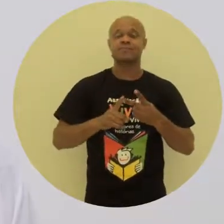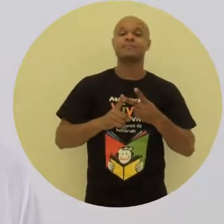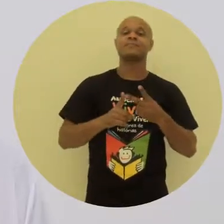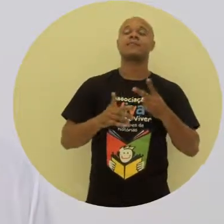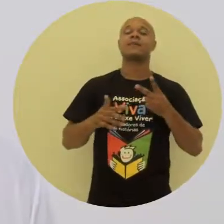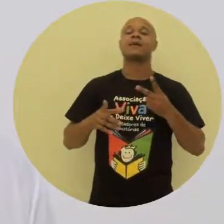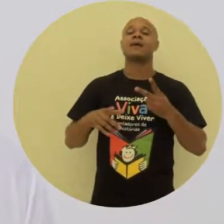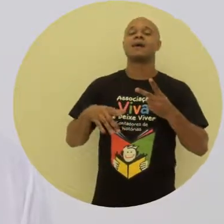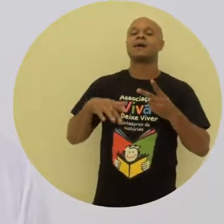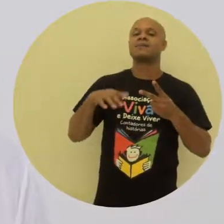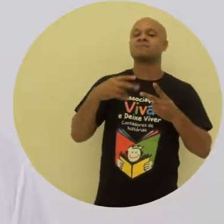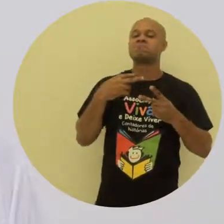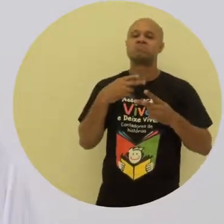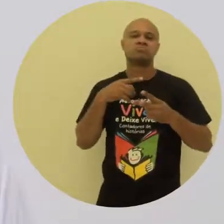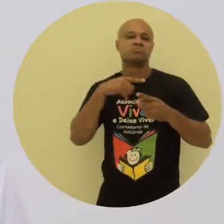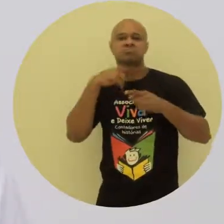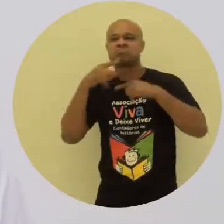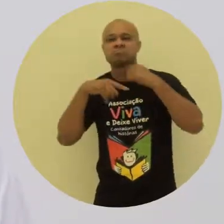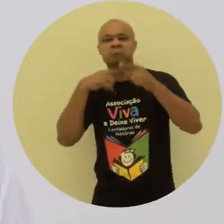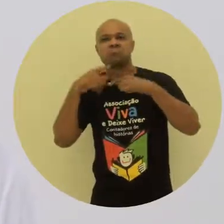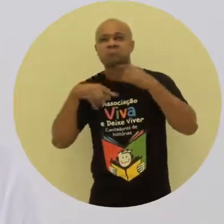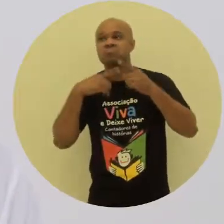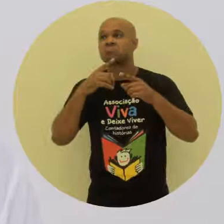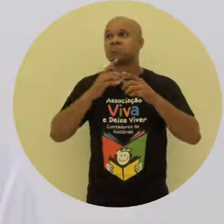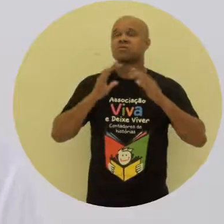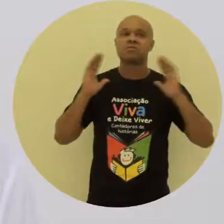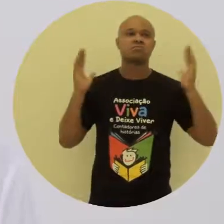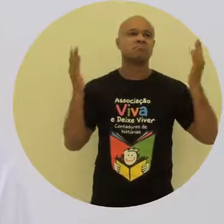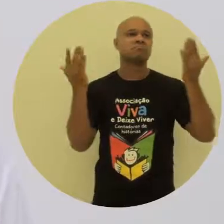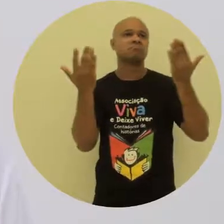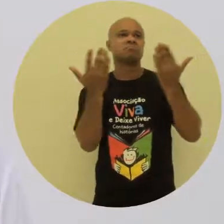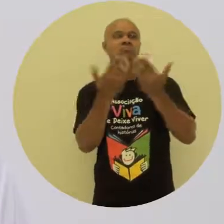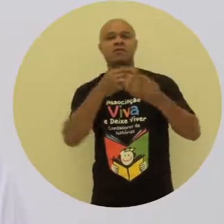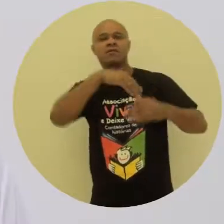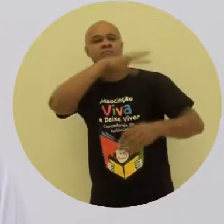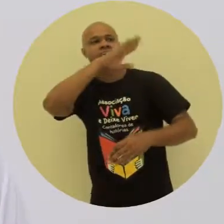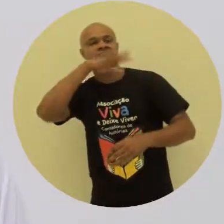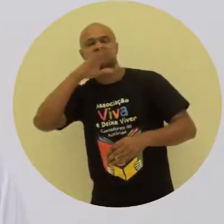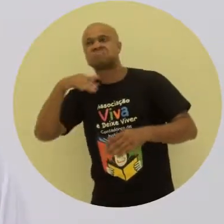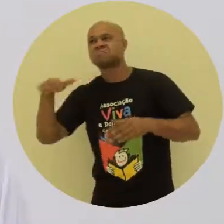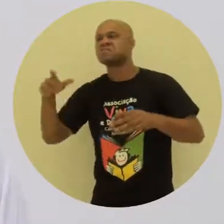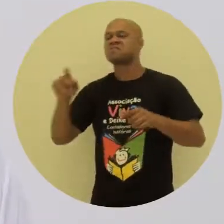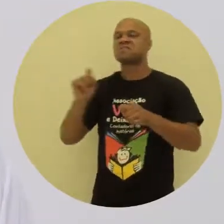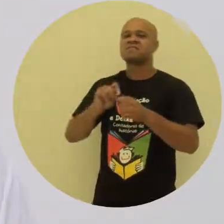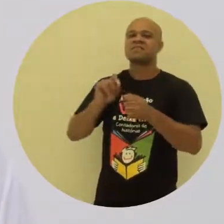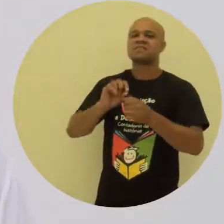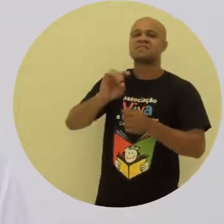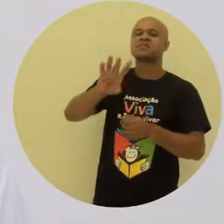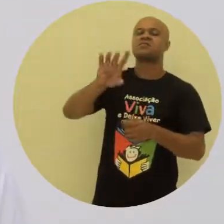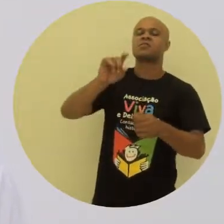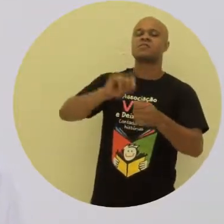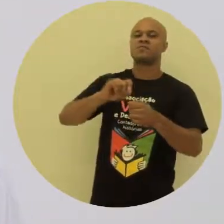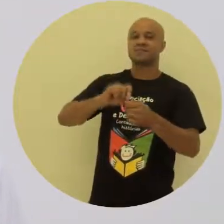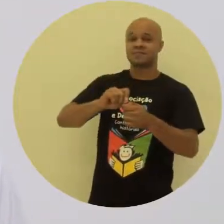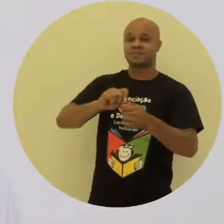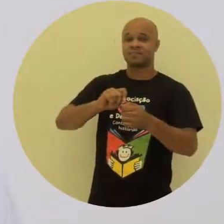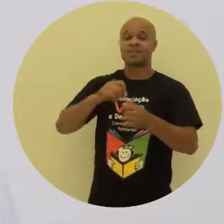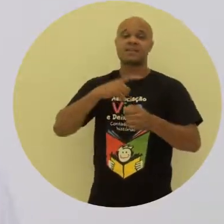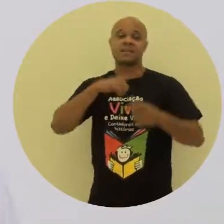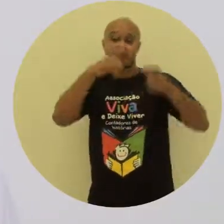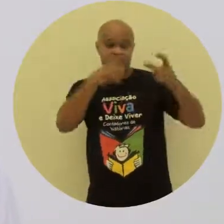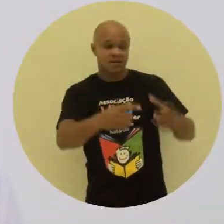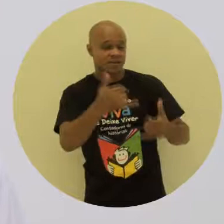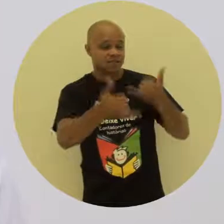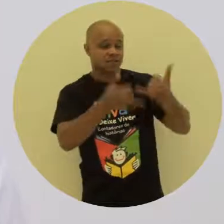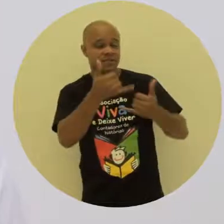é a ambiência. Não adianta pintar as paredes e dizer que está tudo humanizado. Não adianta ter brinquedoteca, mas ela